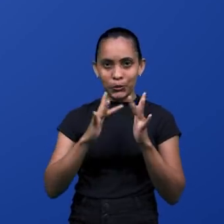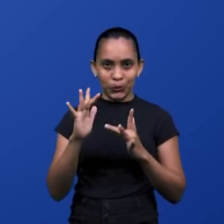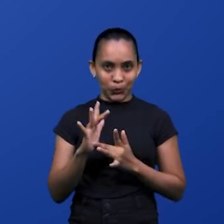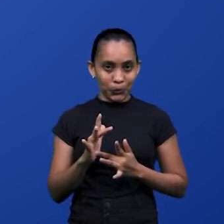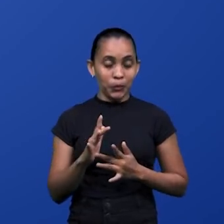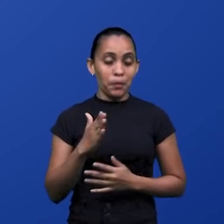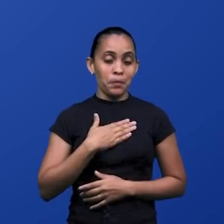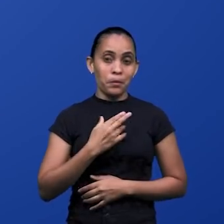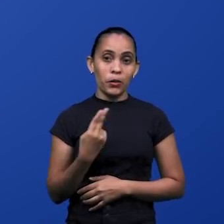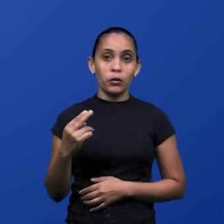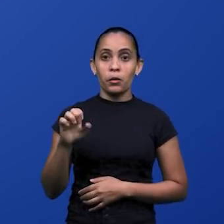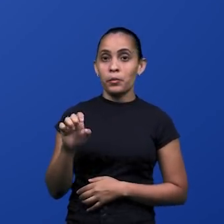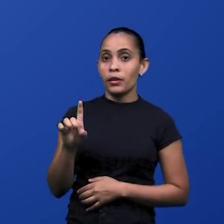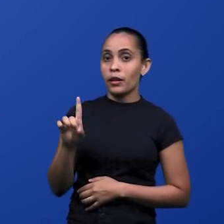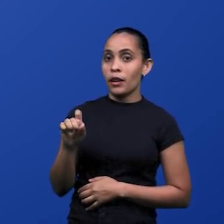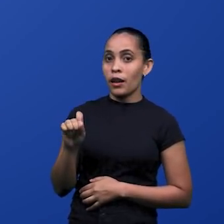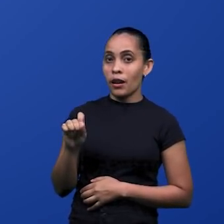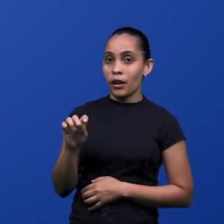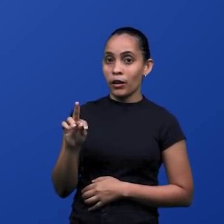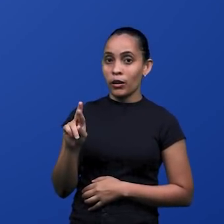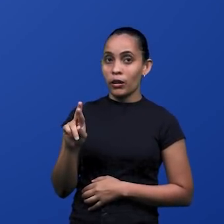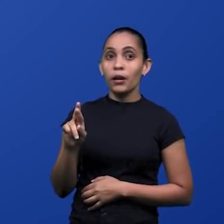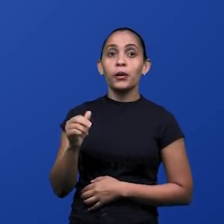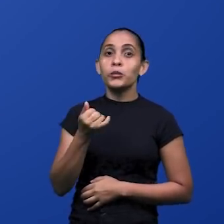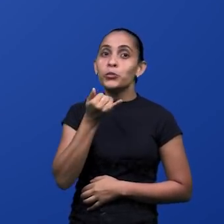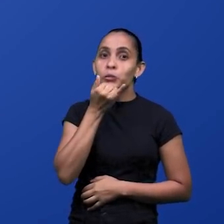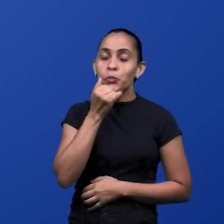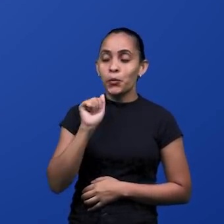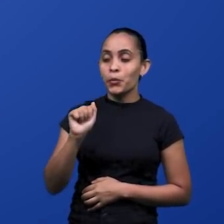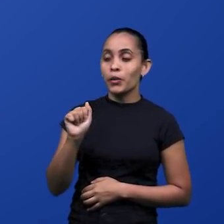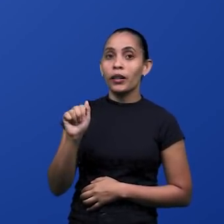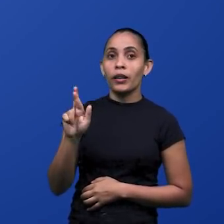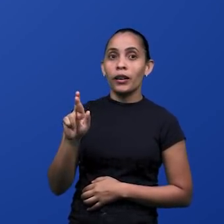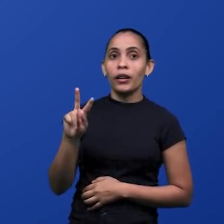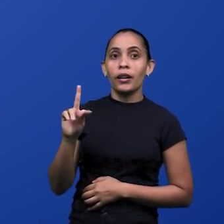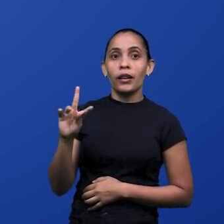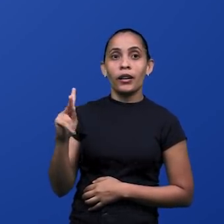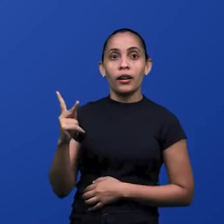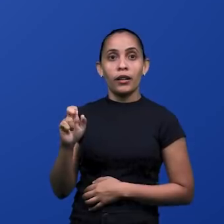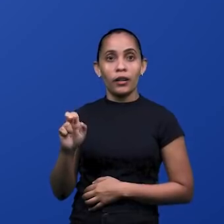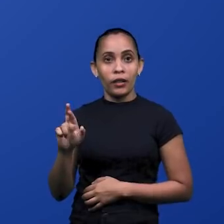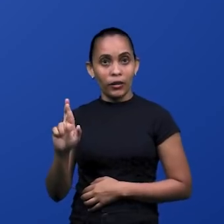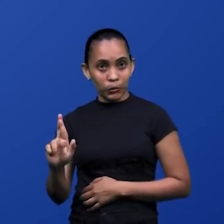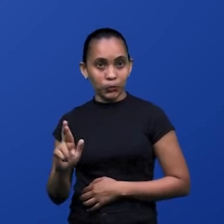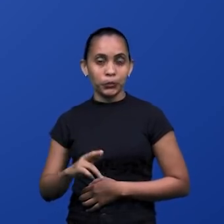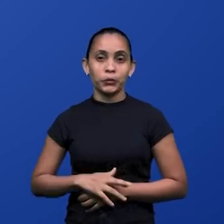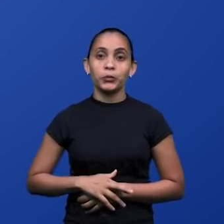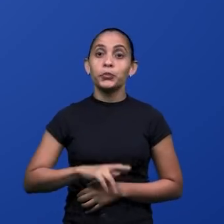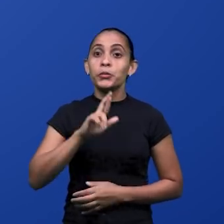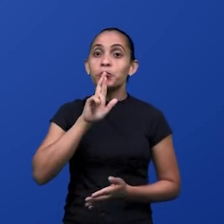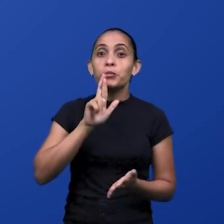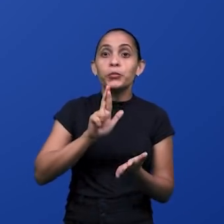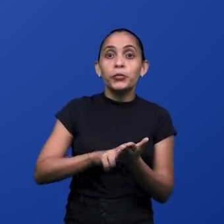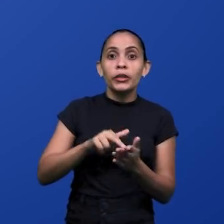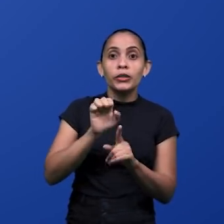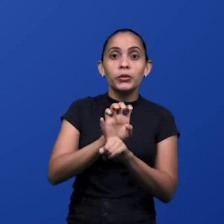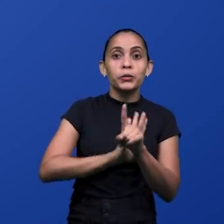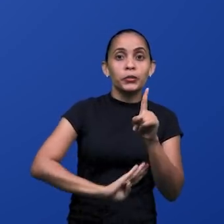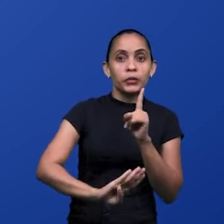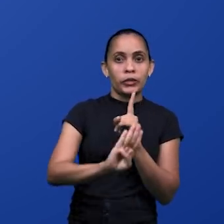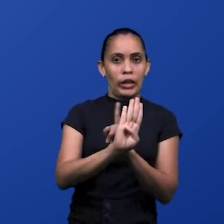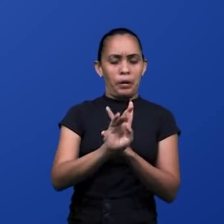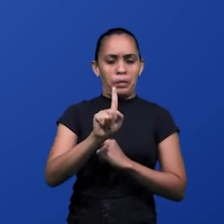Senhor Jesus. Meu nome é Arthur Moraes e eu vou responder a pergunta de número 5 da Escola Bíblica Dominical. E a